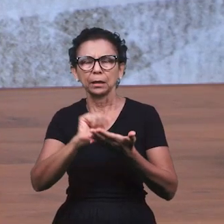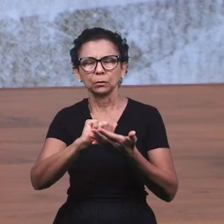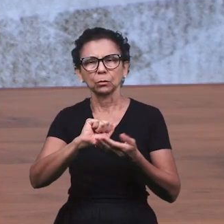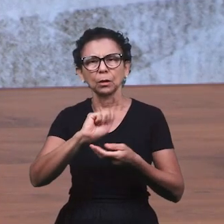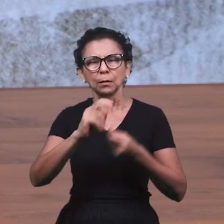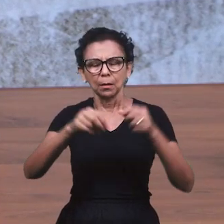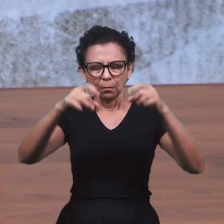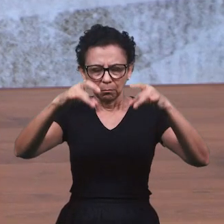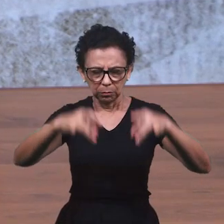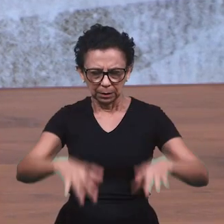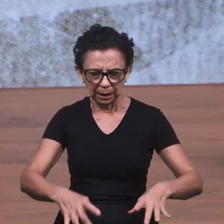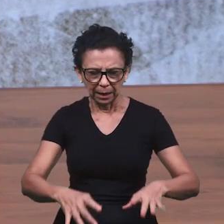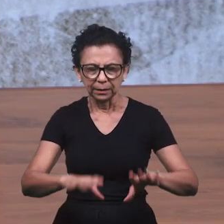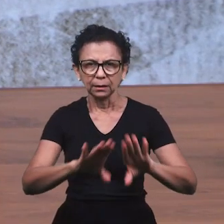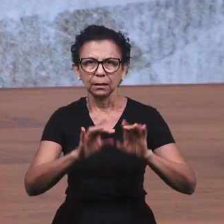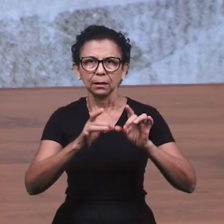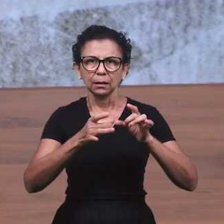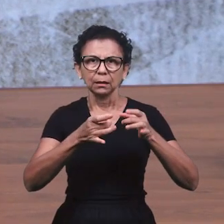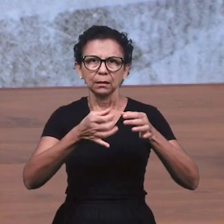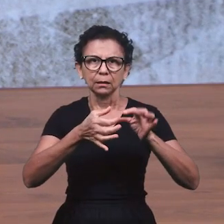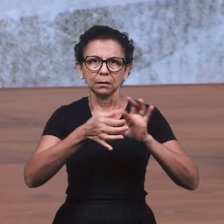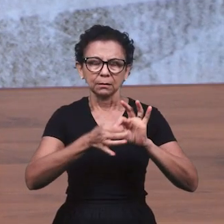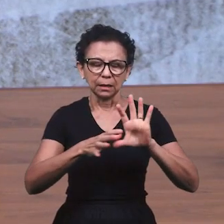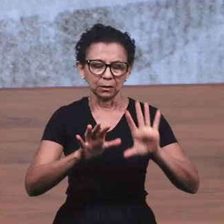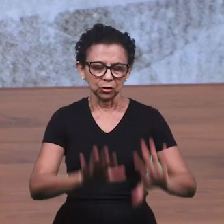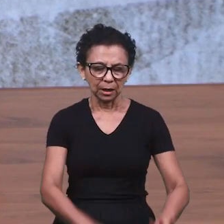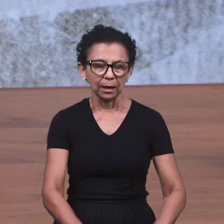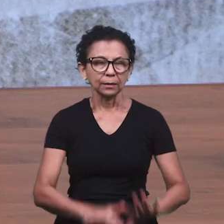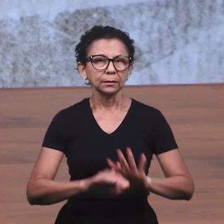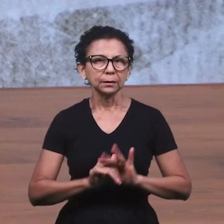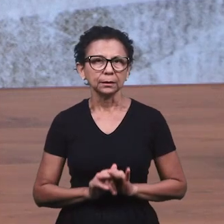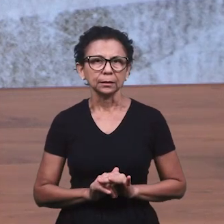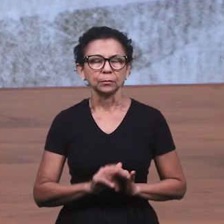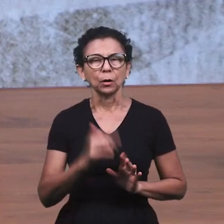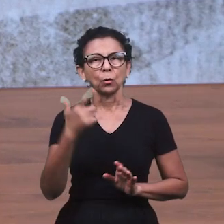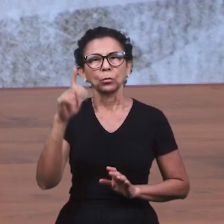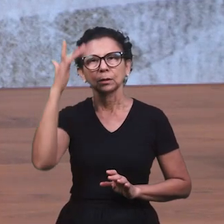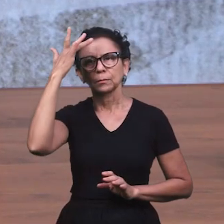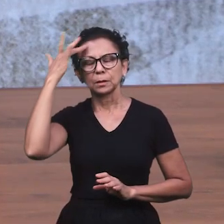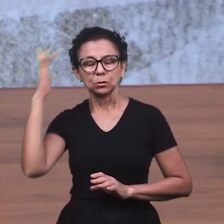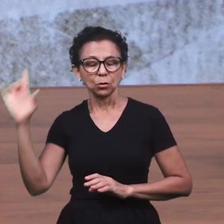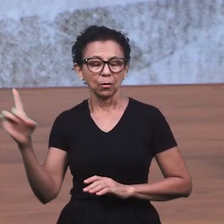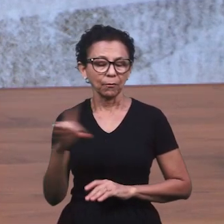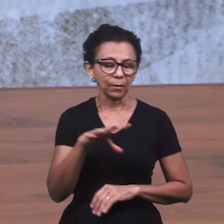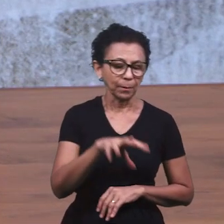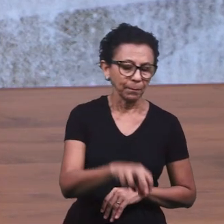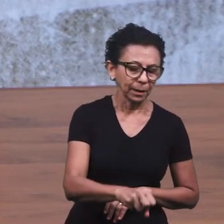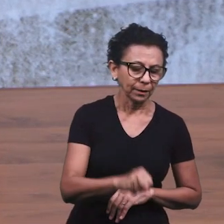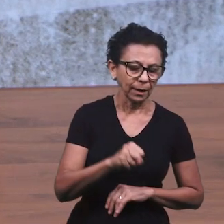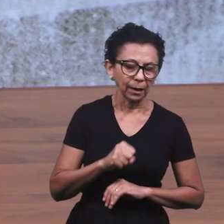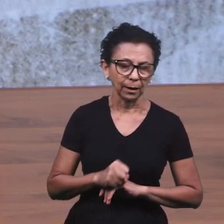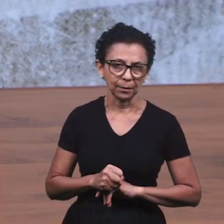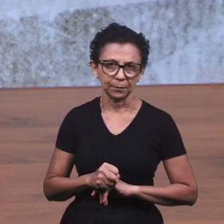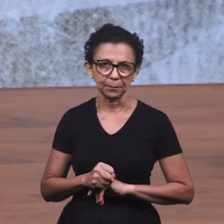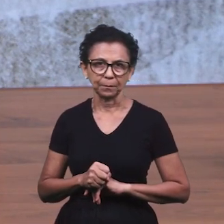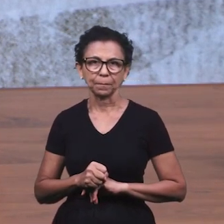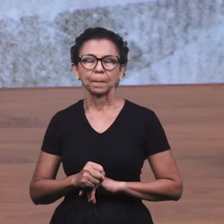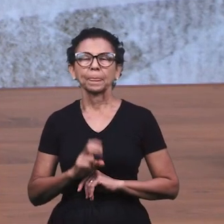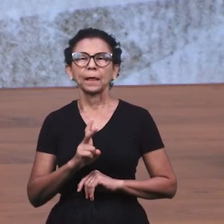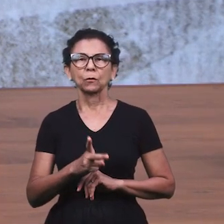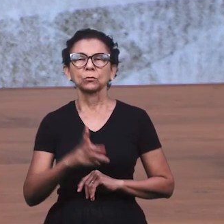as deixarás. Eu sou o Senhor vosso Deus. E falou o Senhor a Moisés,